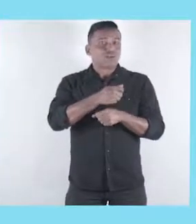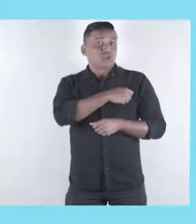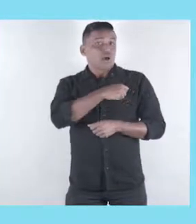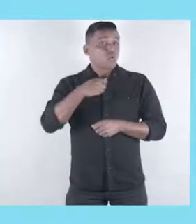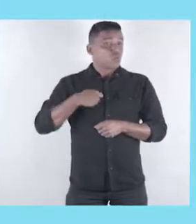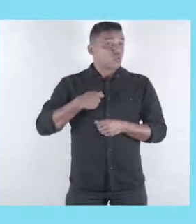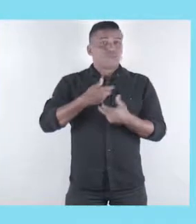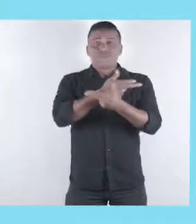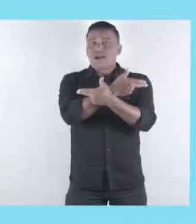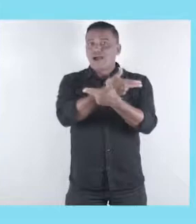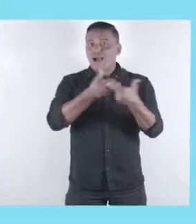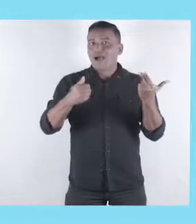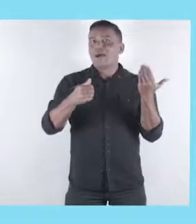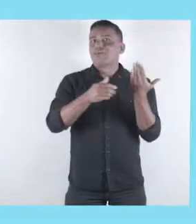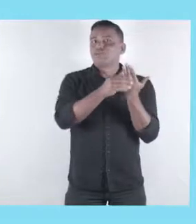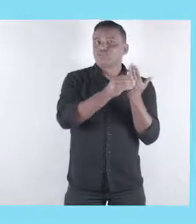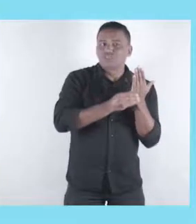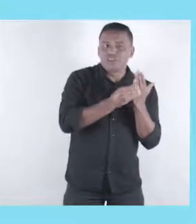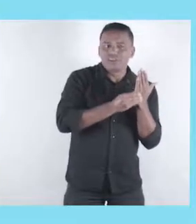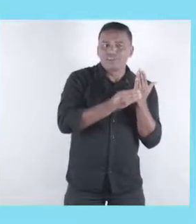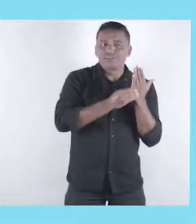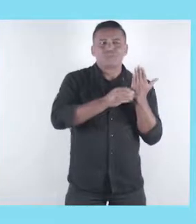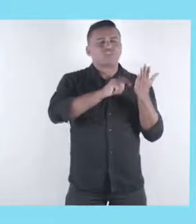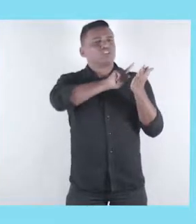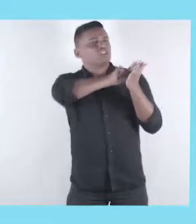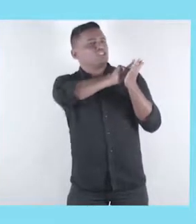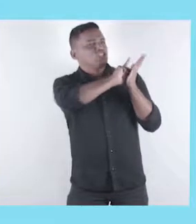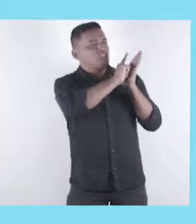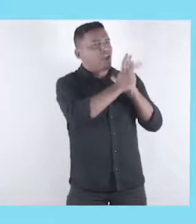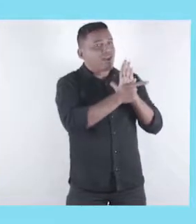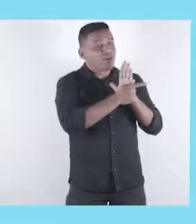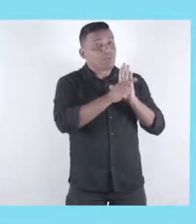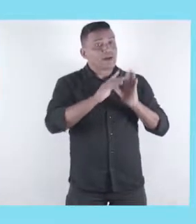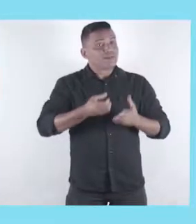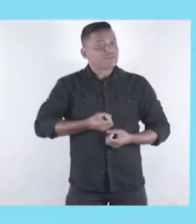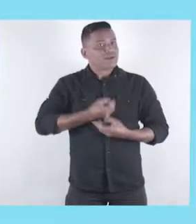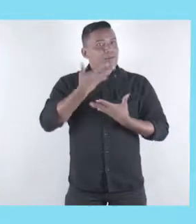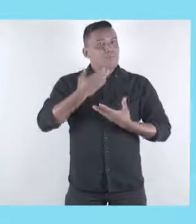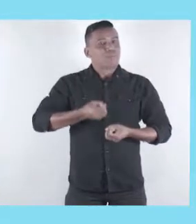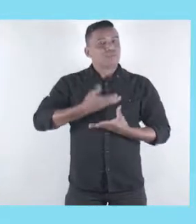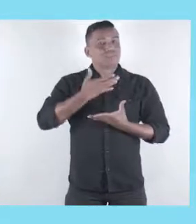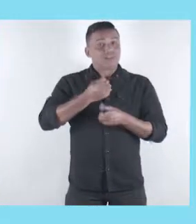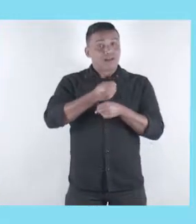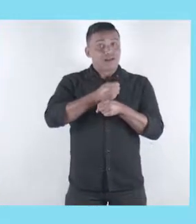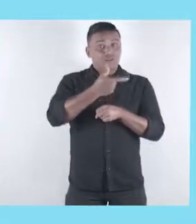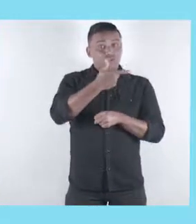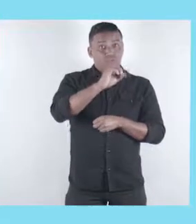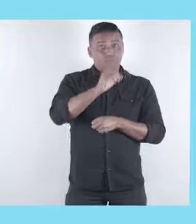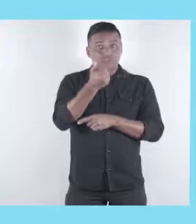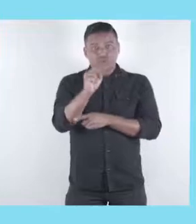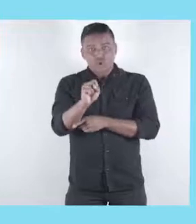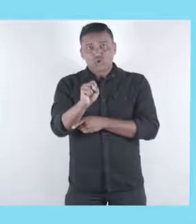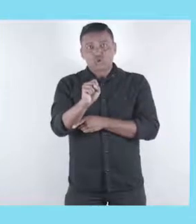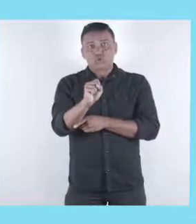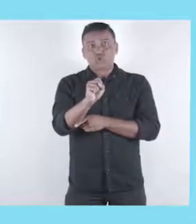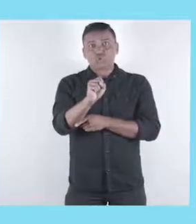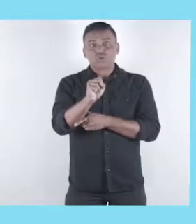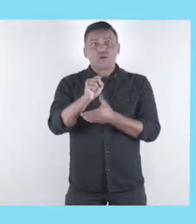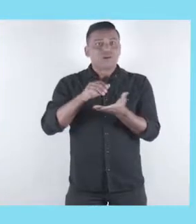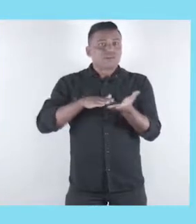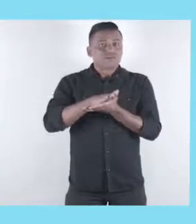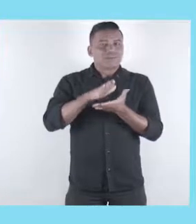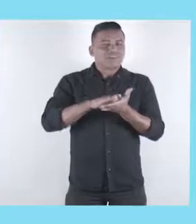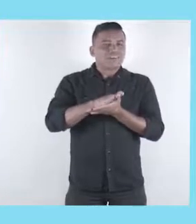na poesia em 2018 ouço Vander Piroli uma manada de